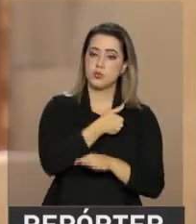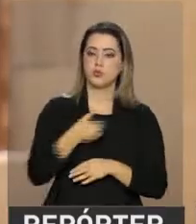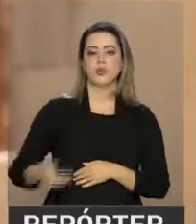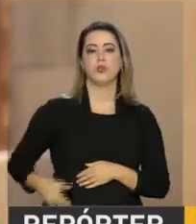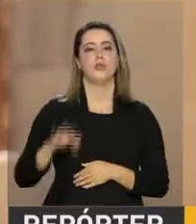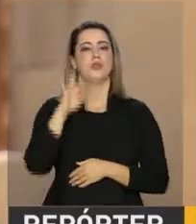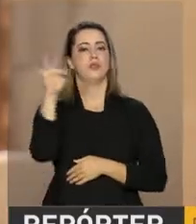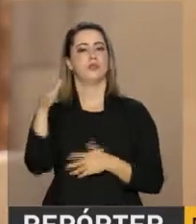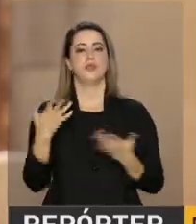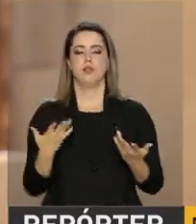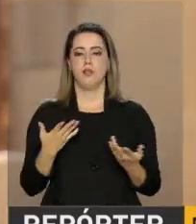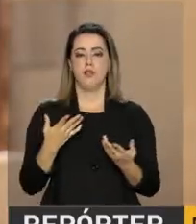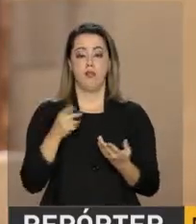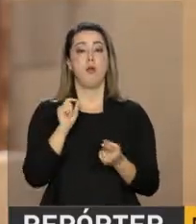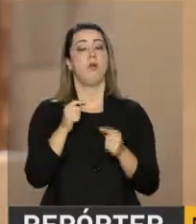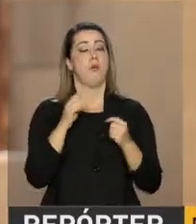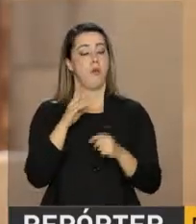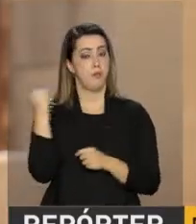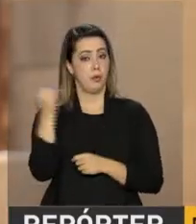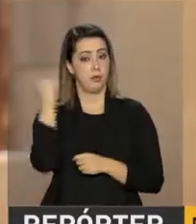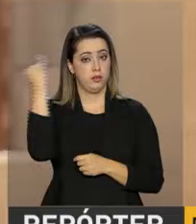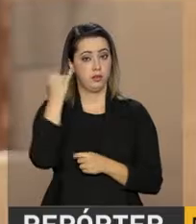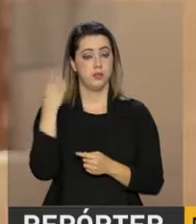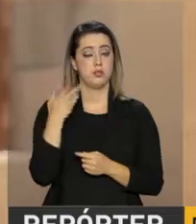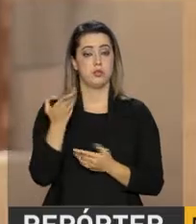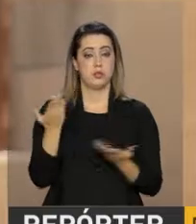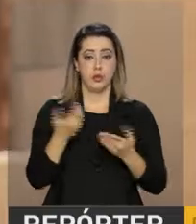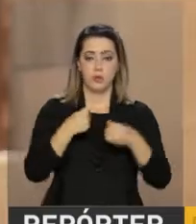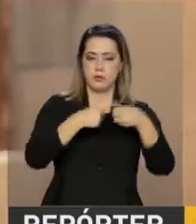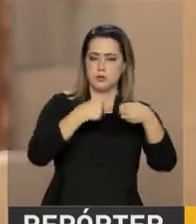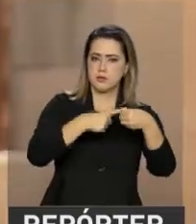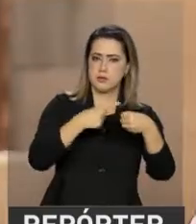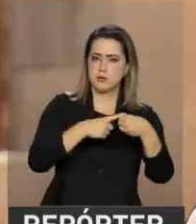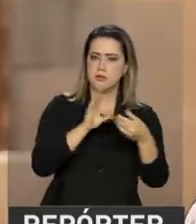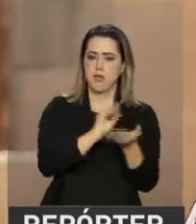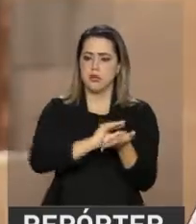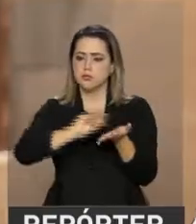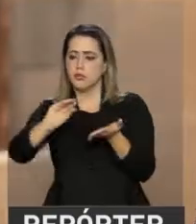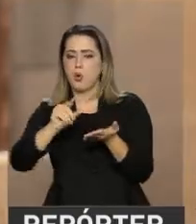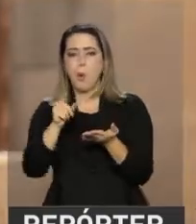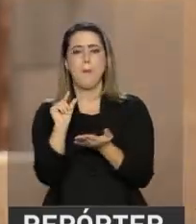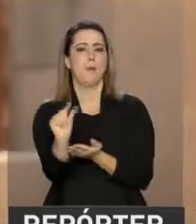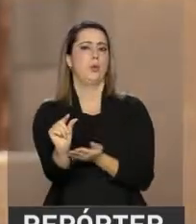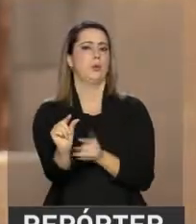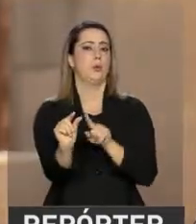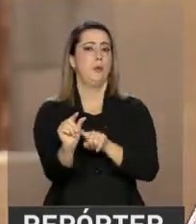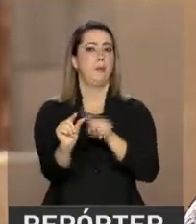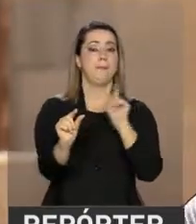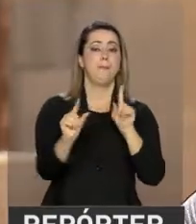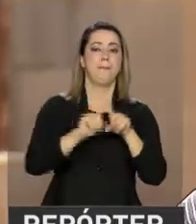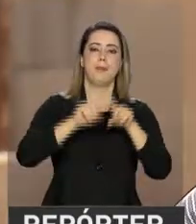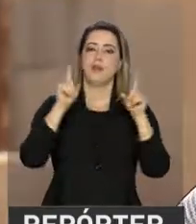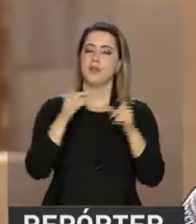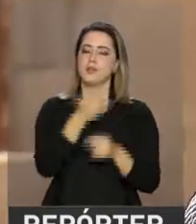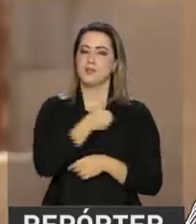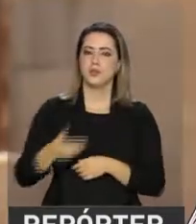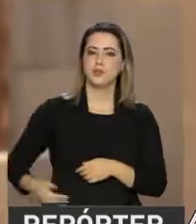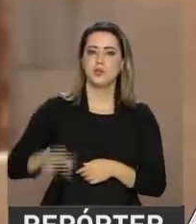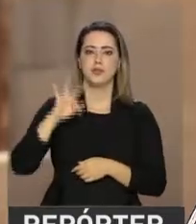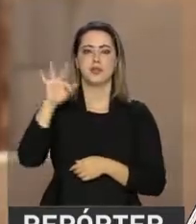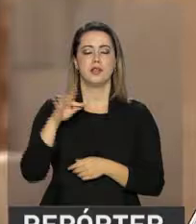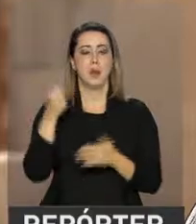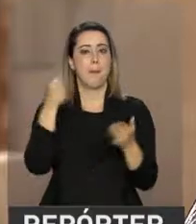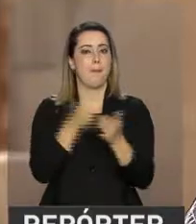dessas 5 unidades, né? O município ele entra com a contrapartida, que é o mínimo, e esse recurso ele é todo custeado pelo governo